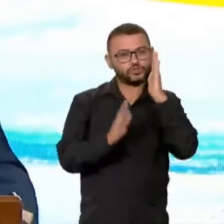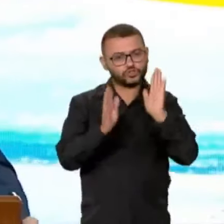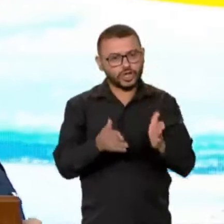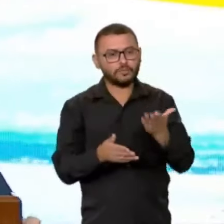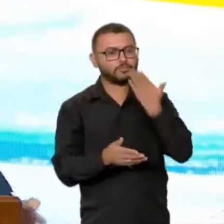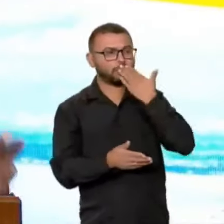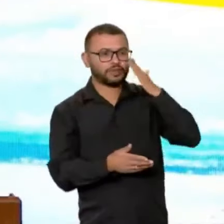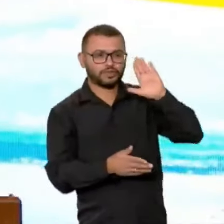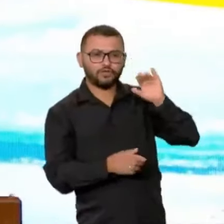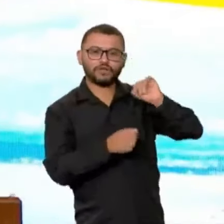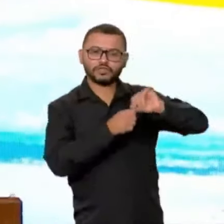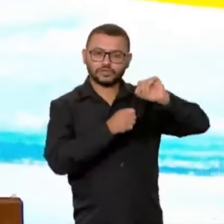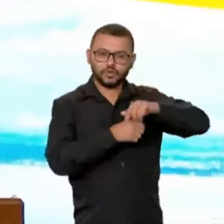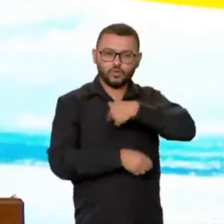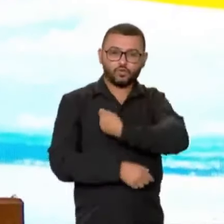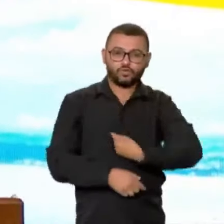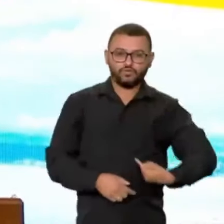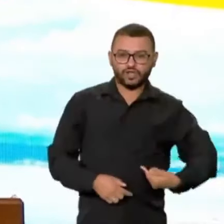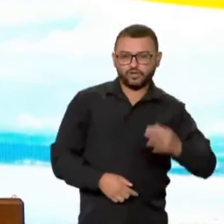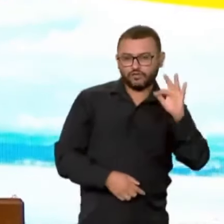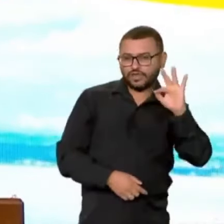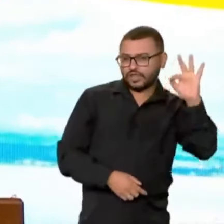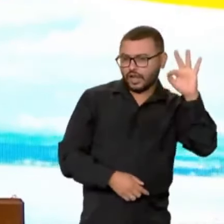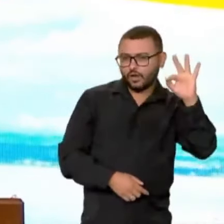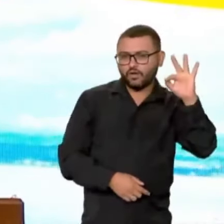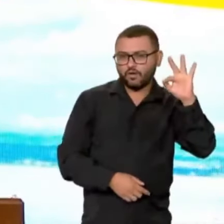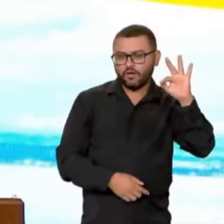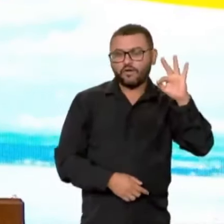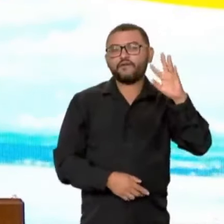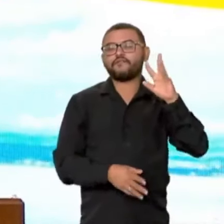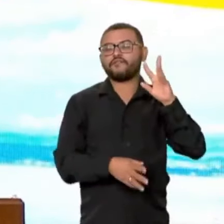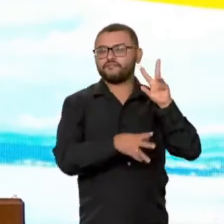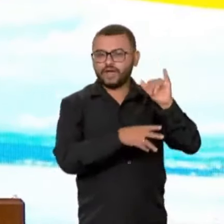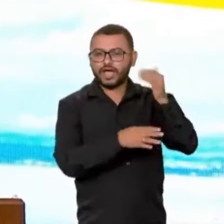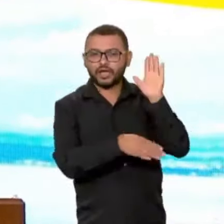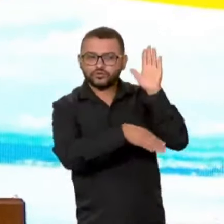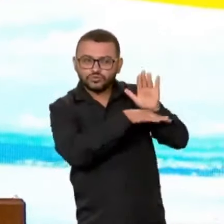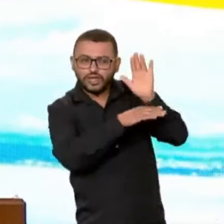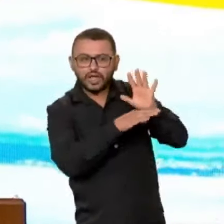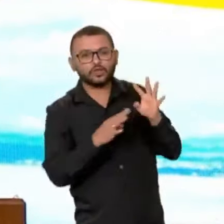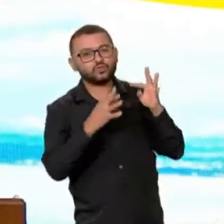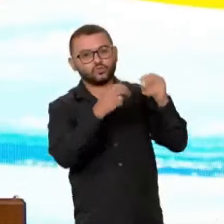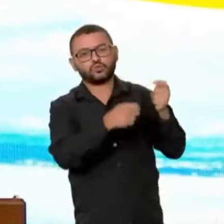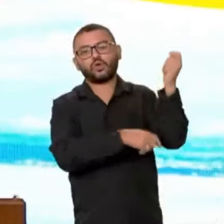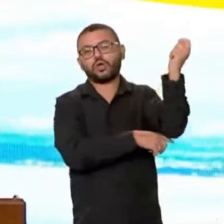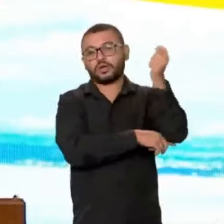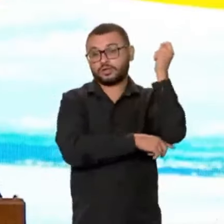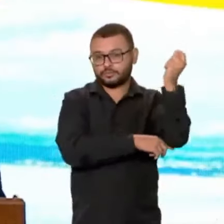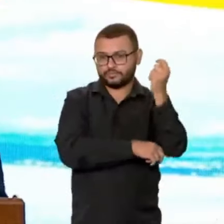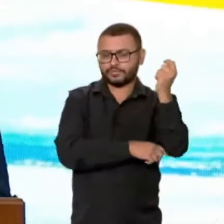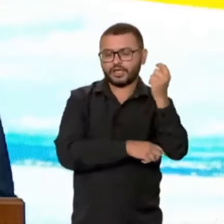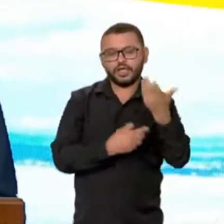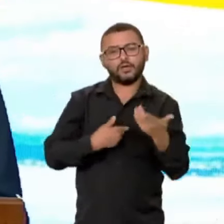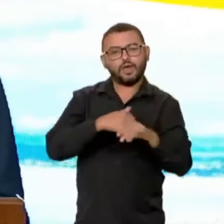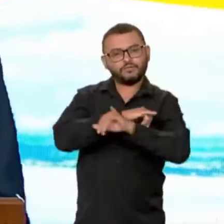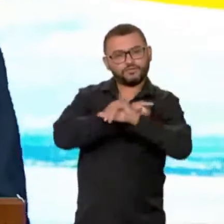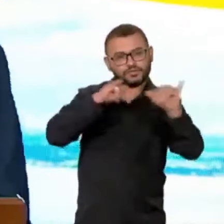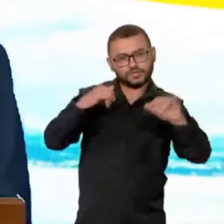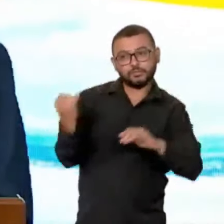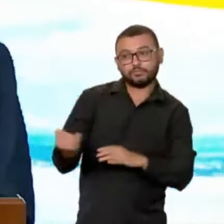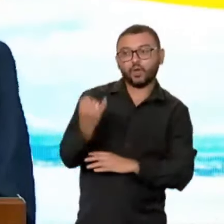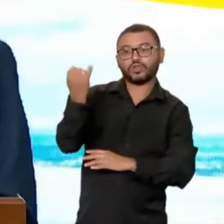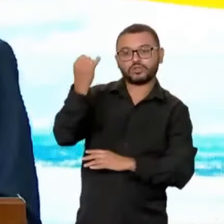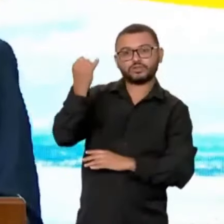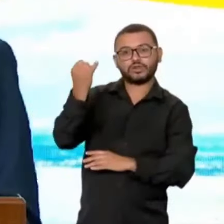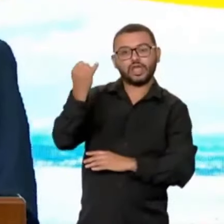o governo federal não faltará a Rio Grande do Sul. Eu digo isso porque é importante que a gente